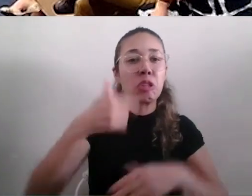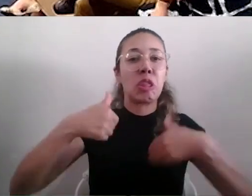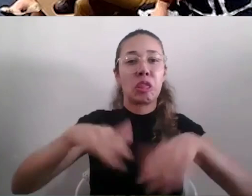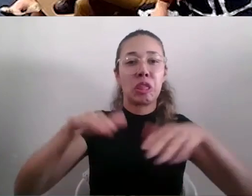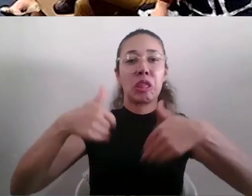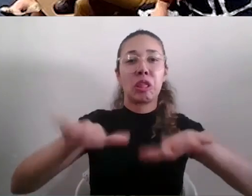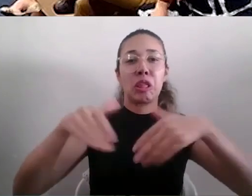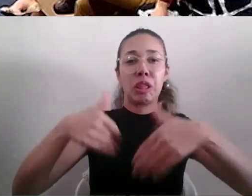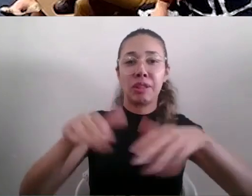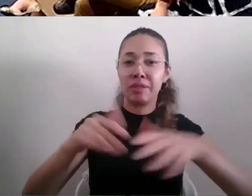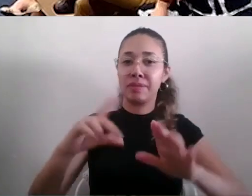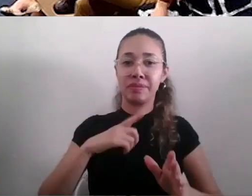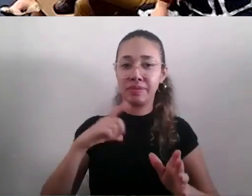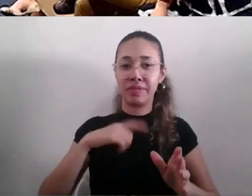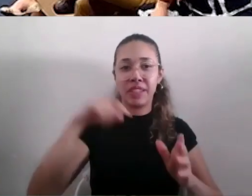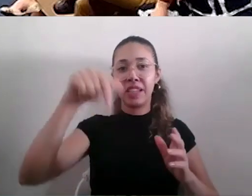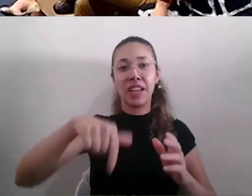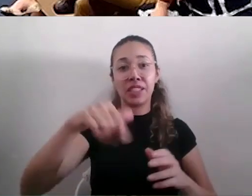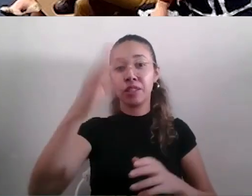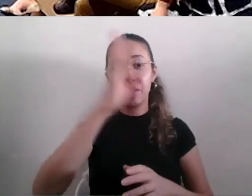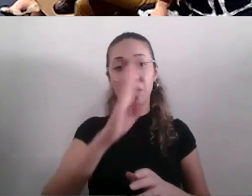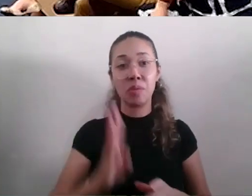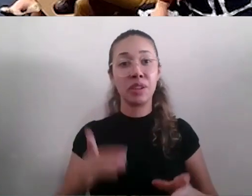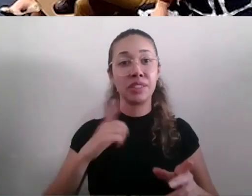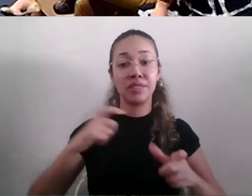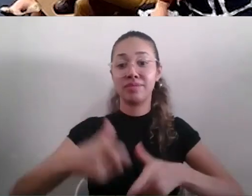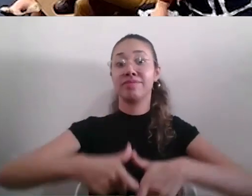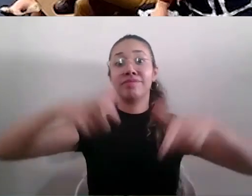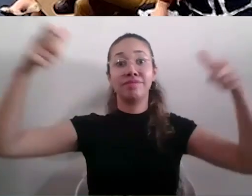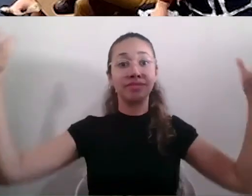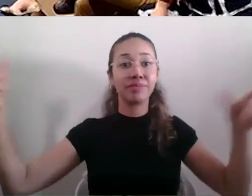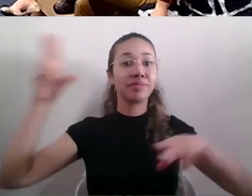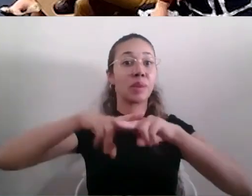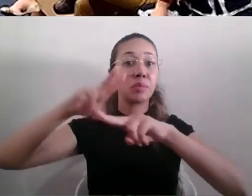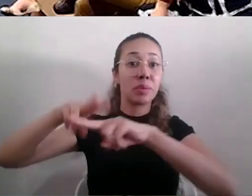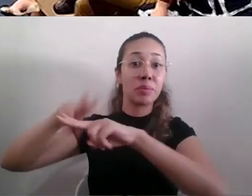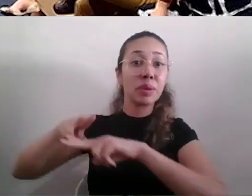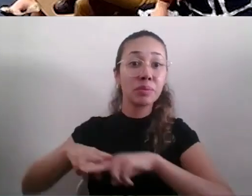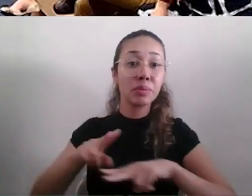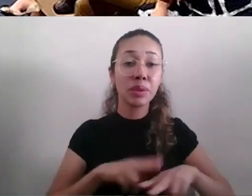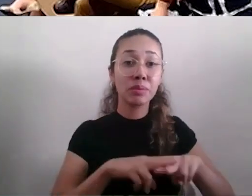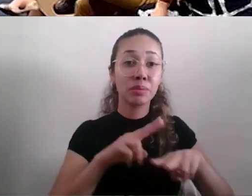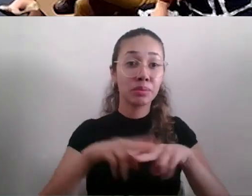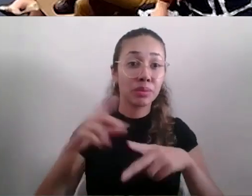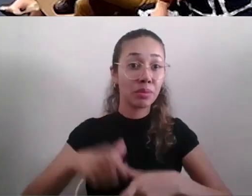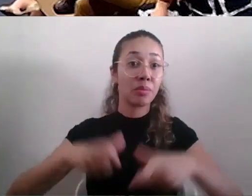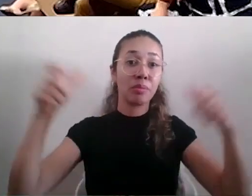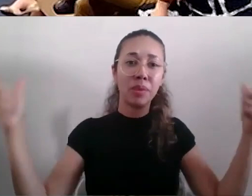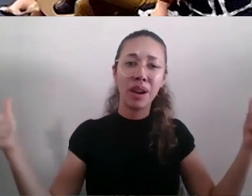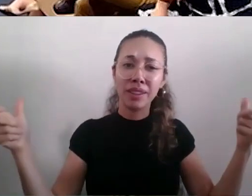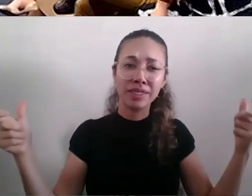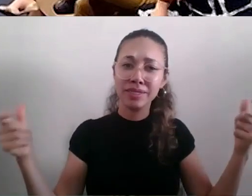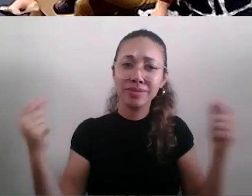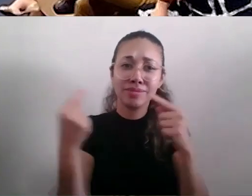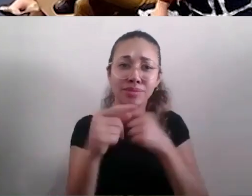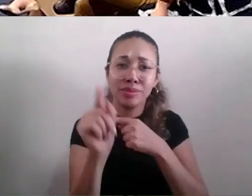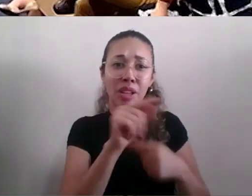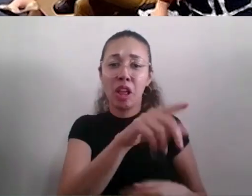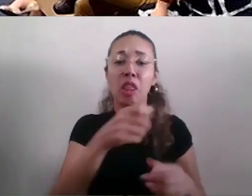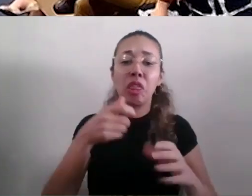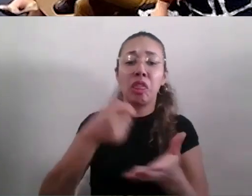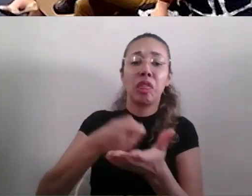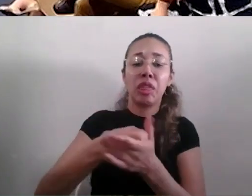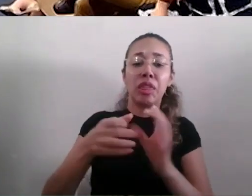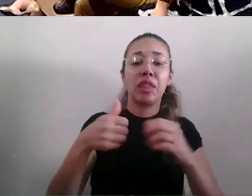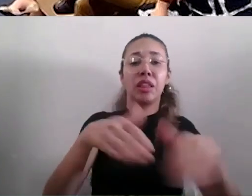é o país com a terceira maior população carcerária do mundo. Explica para mim, então, você que está dizendo que o Brasil é o país da impunidade, explica para mim como que